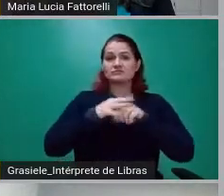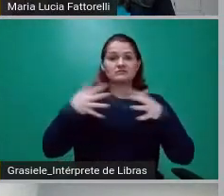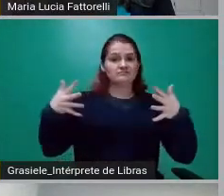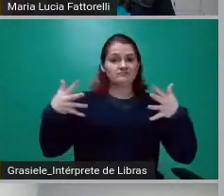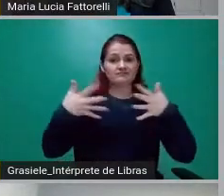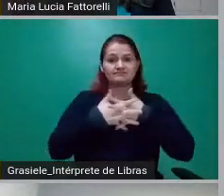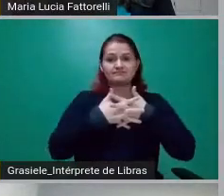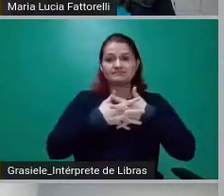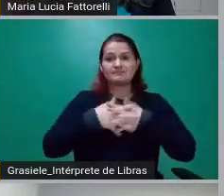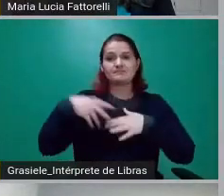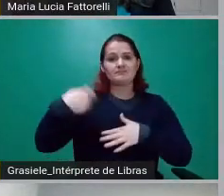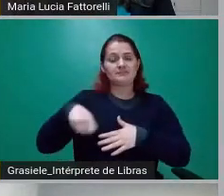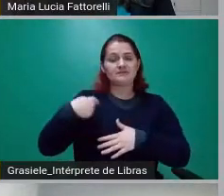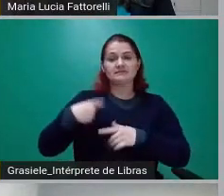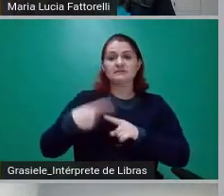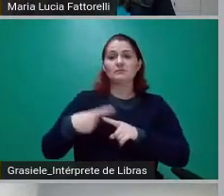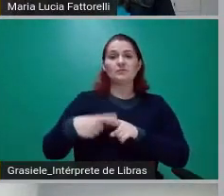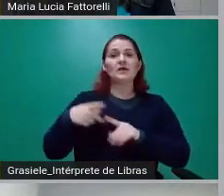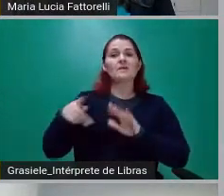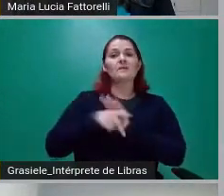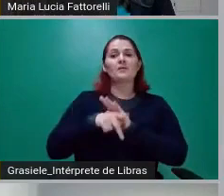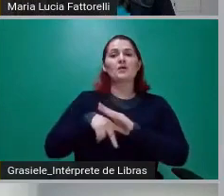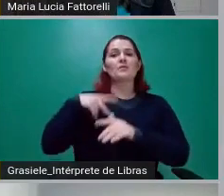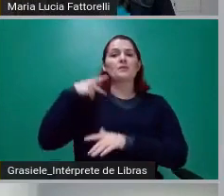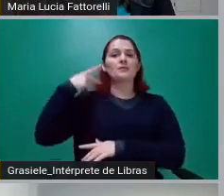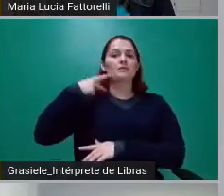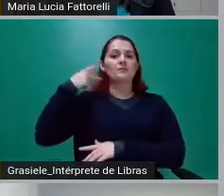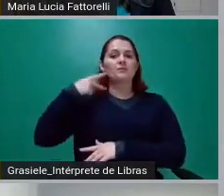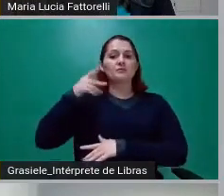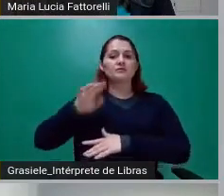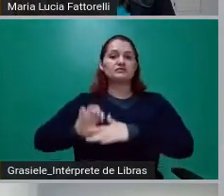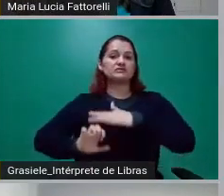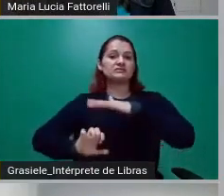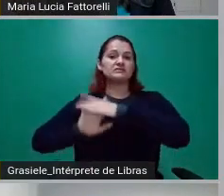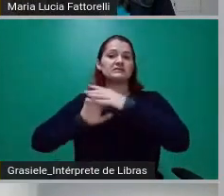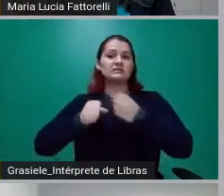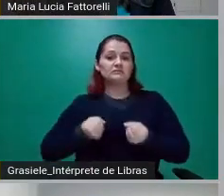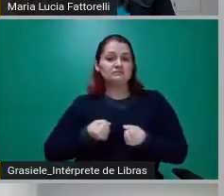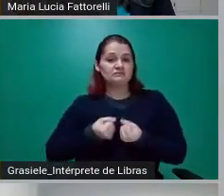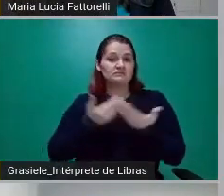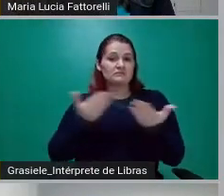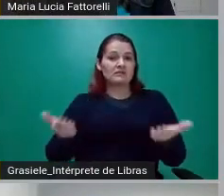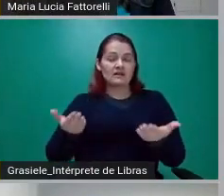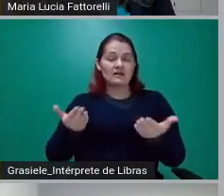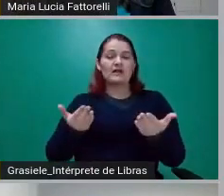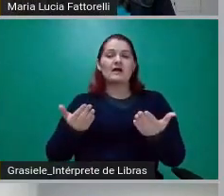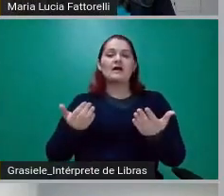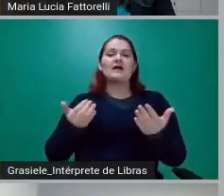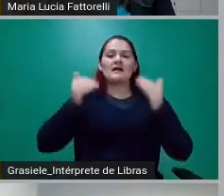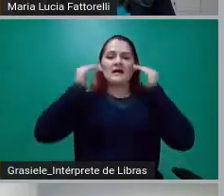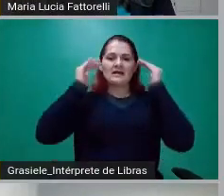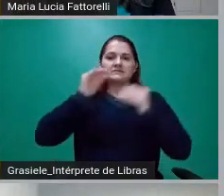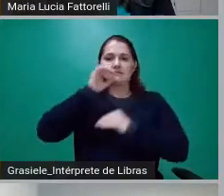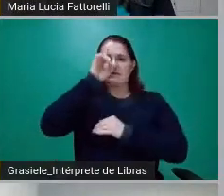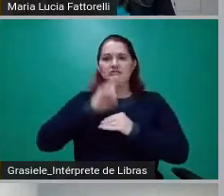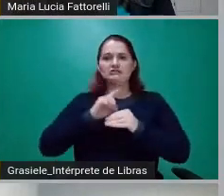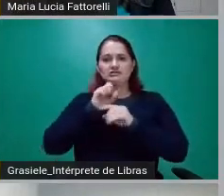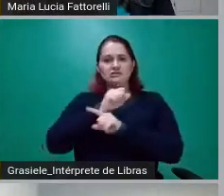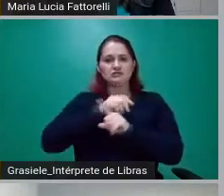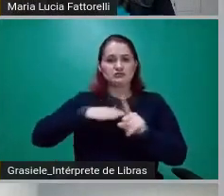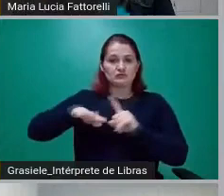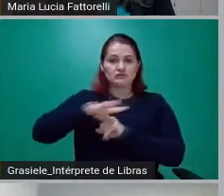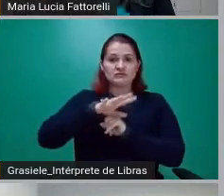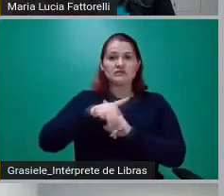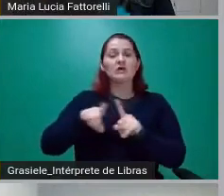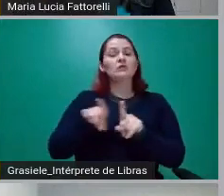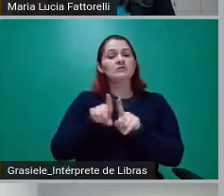as políticas de Estado destinadas ao cumprimento dos direitos sociais e das políticas